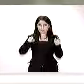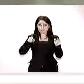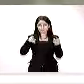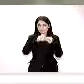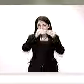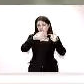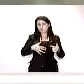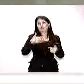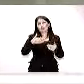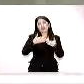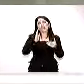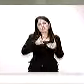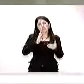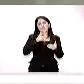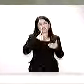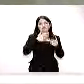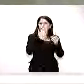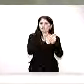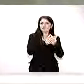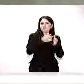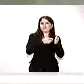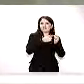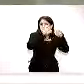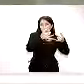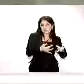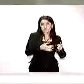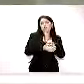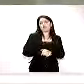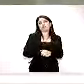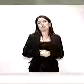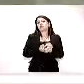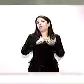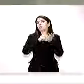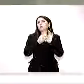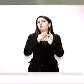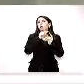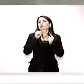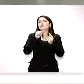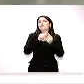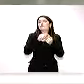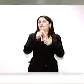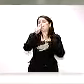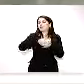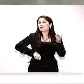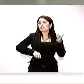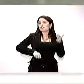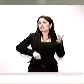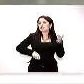esteve aqui na ordem do dia trata--se da contratação de rádios né o